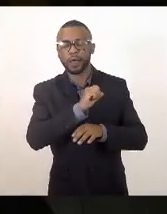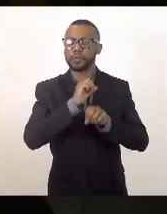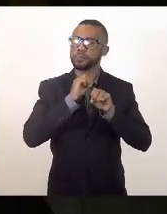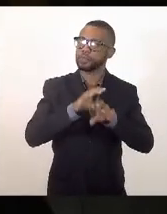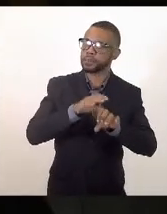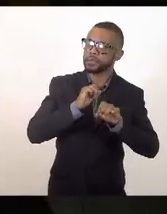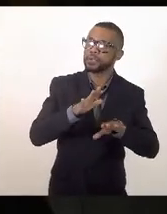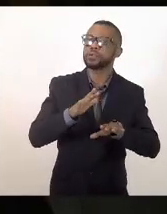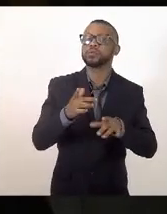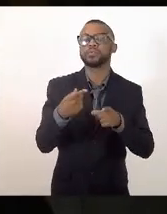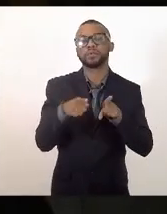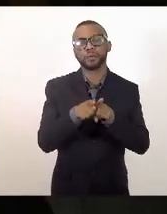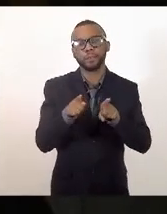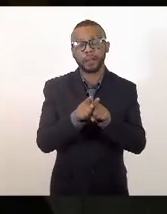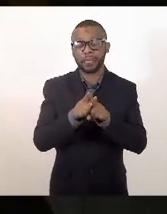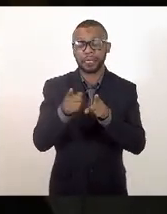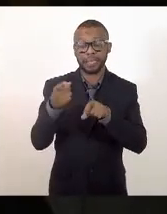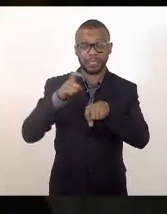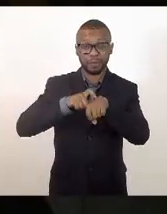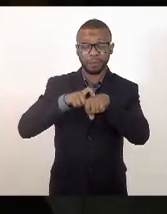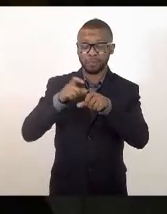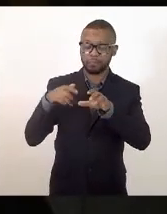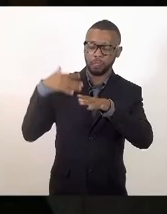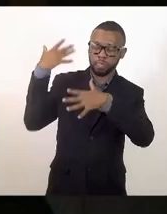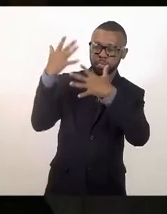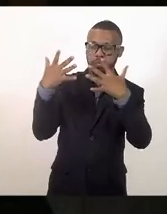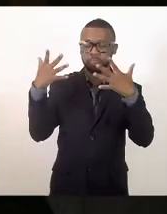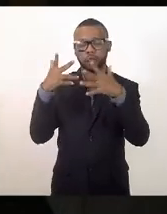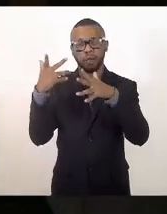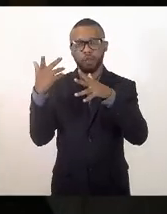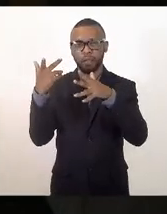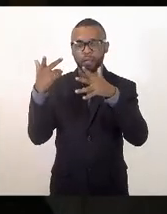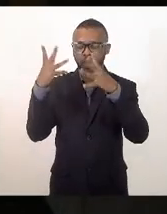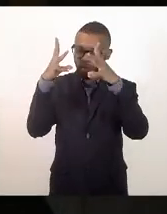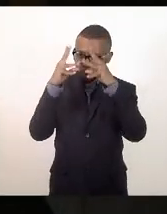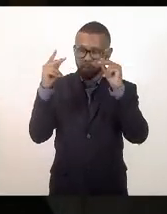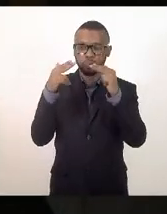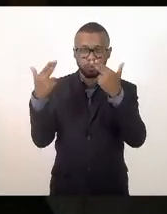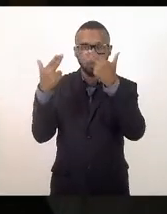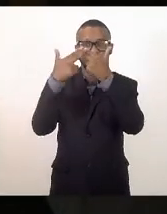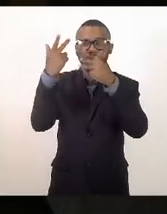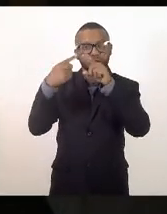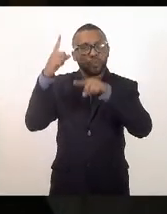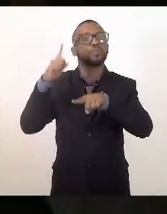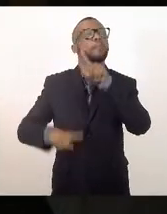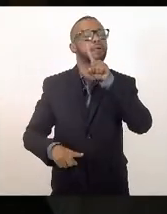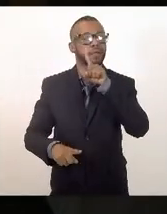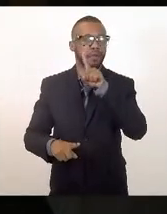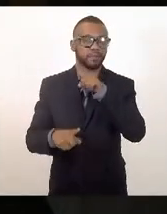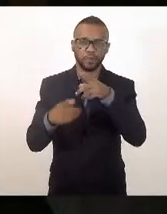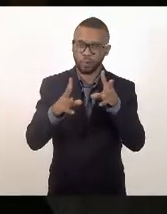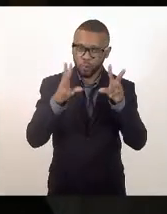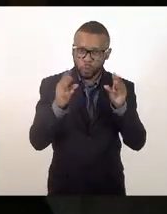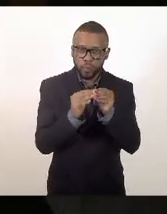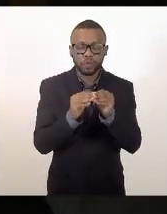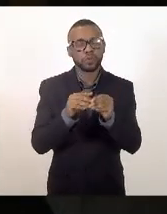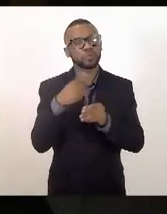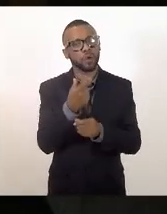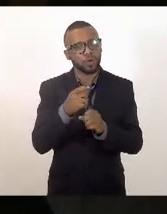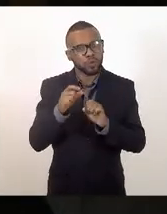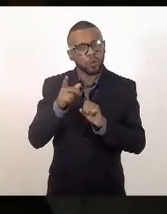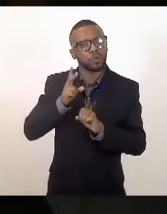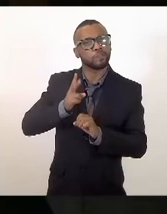forma, superar esse momento que a gente ainda está enfrentando. Então, eu concluo dizendo que a gente continua muito firme na defesa da